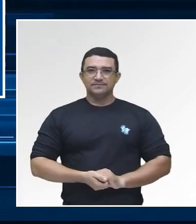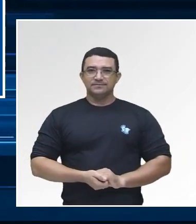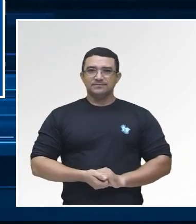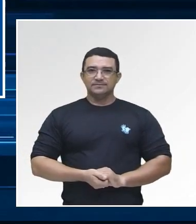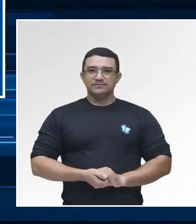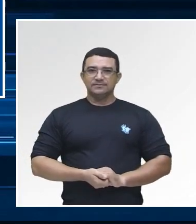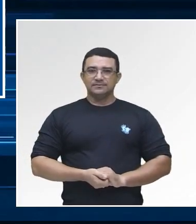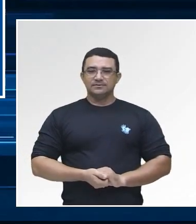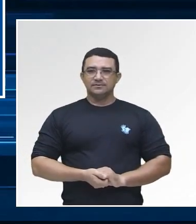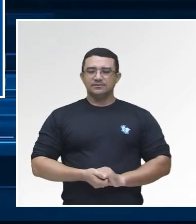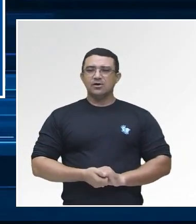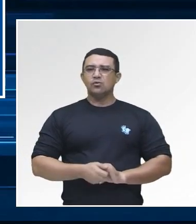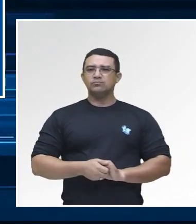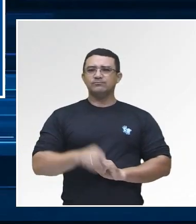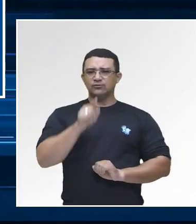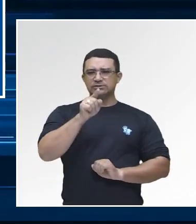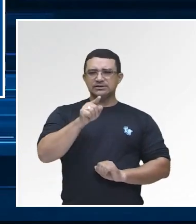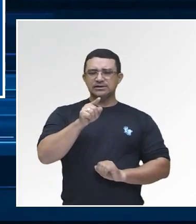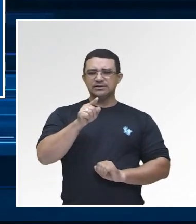tente recordar.